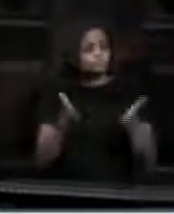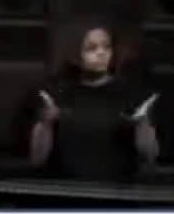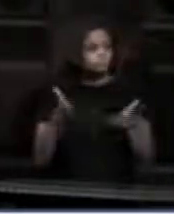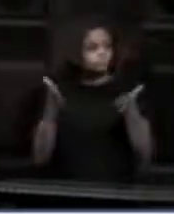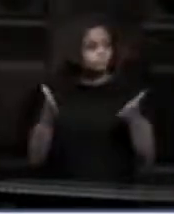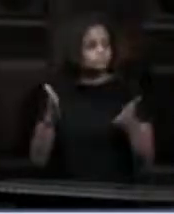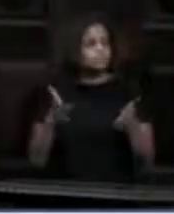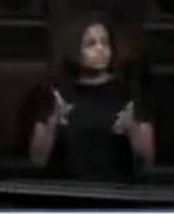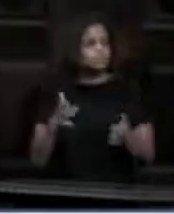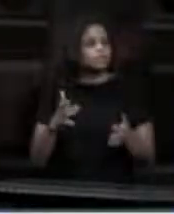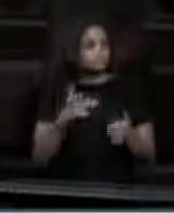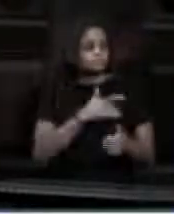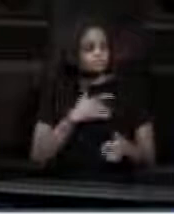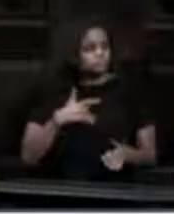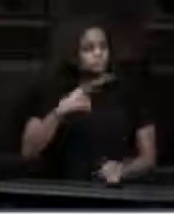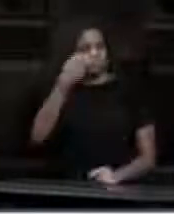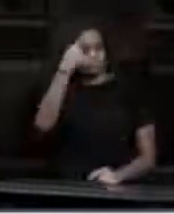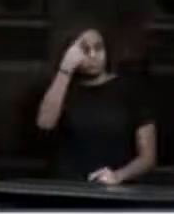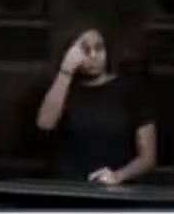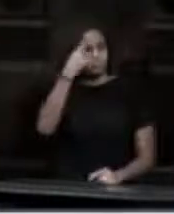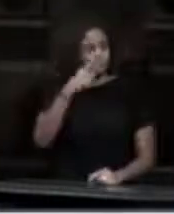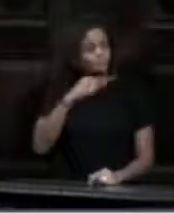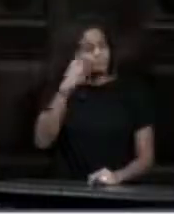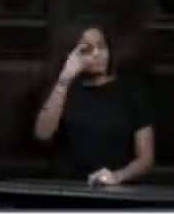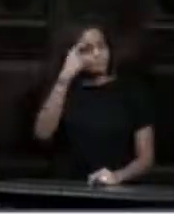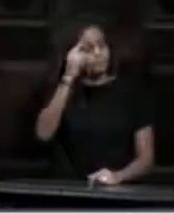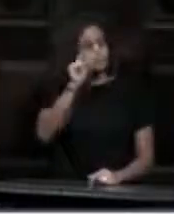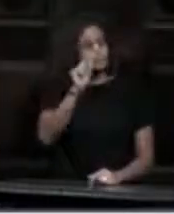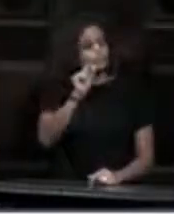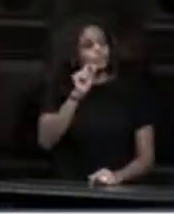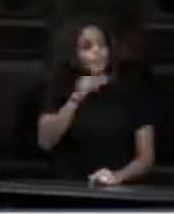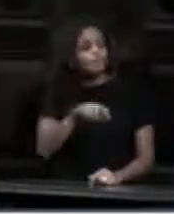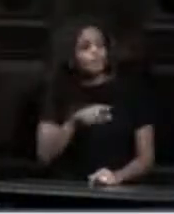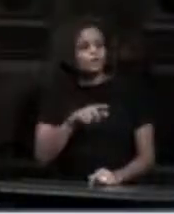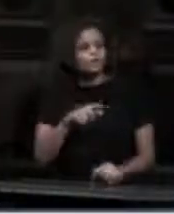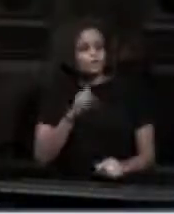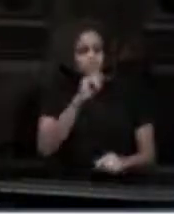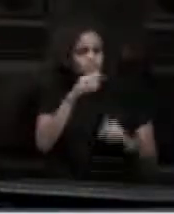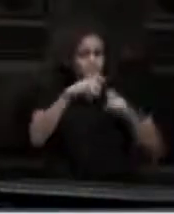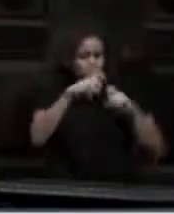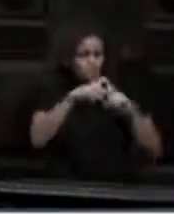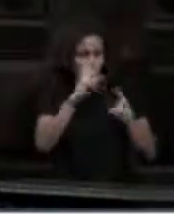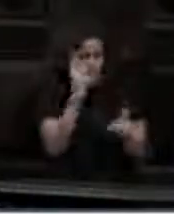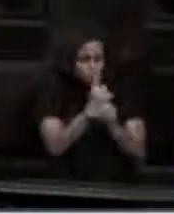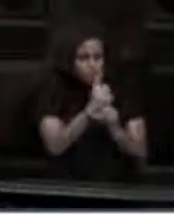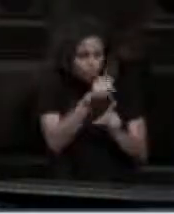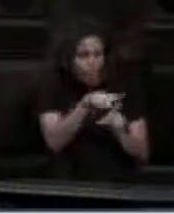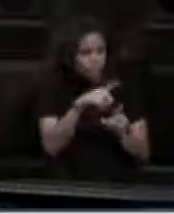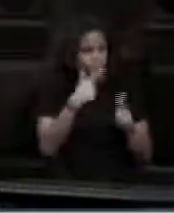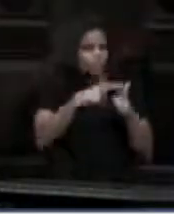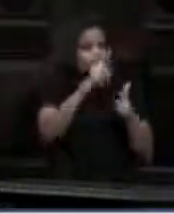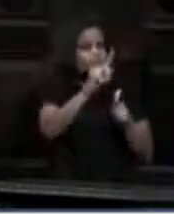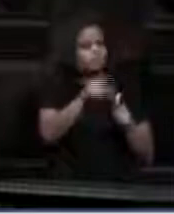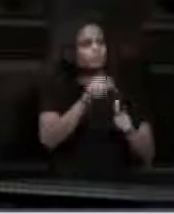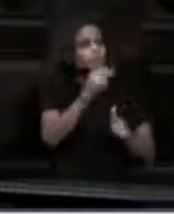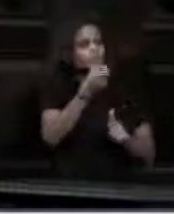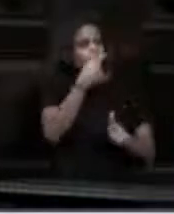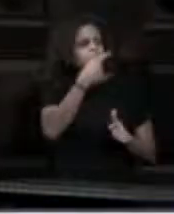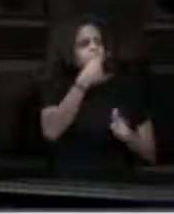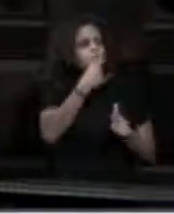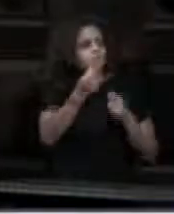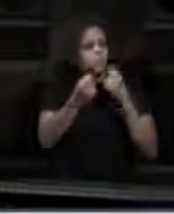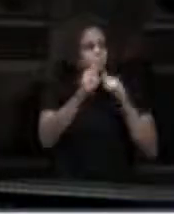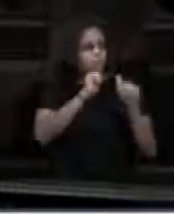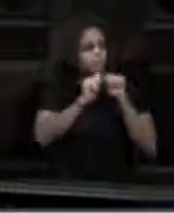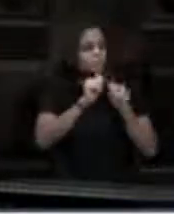mais amplo, pensando a questão do diagnóstico do uso abusivo de drogas dentro de uma perspectiva